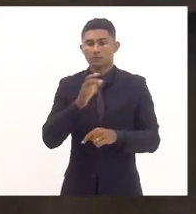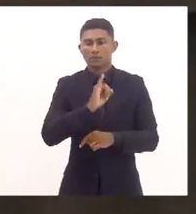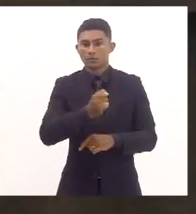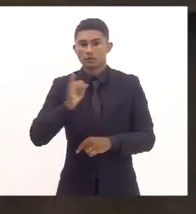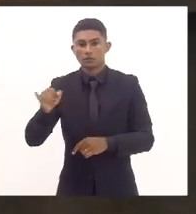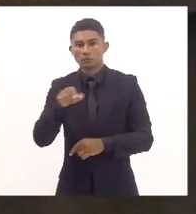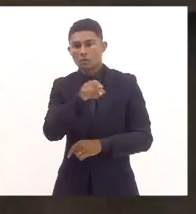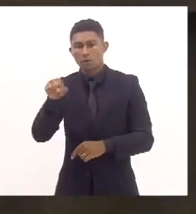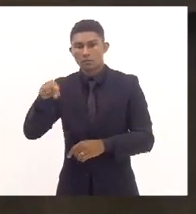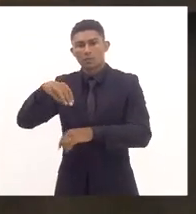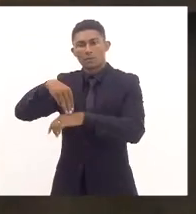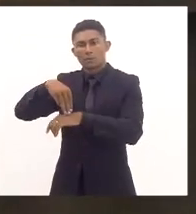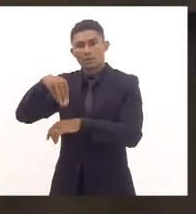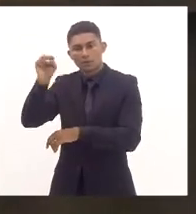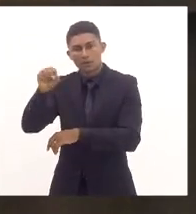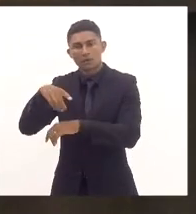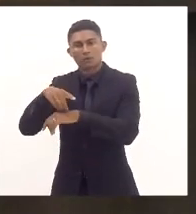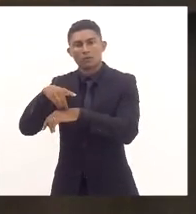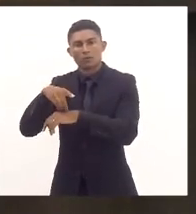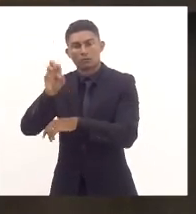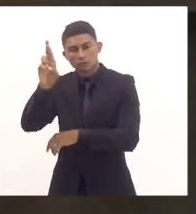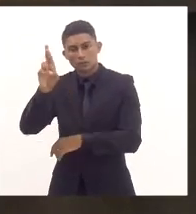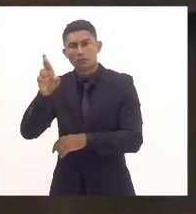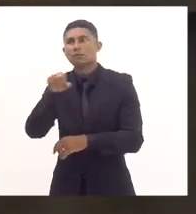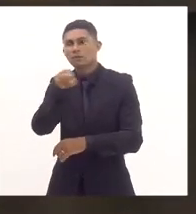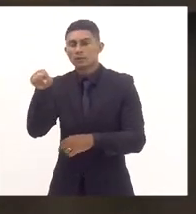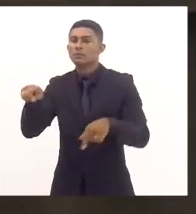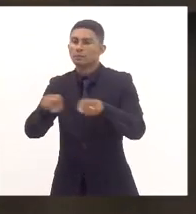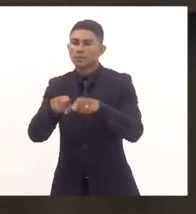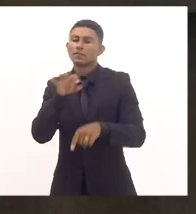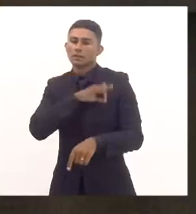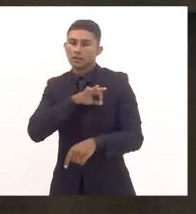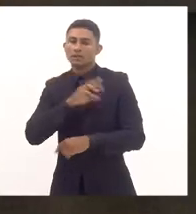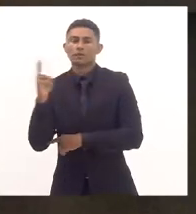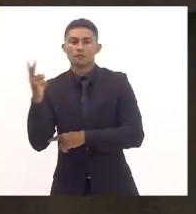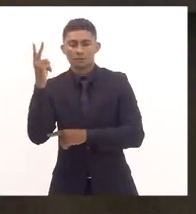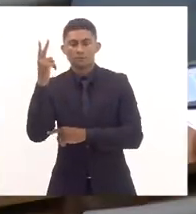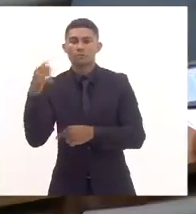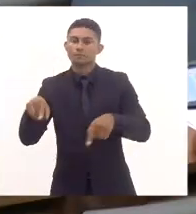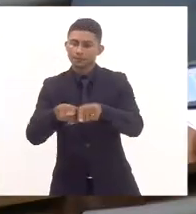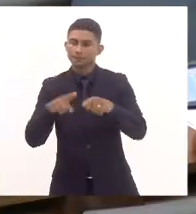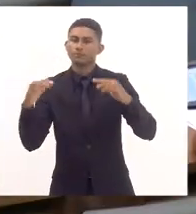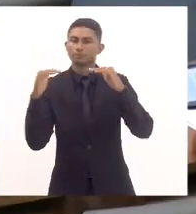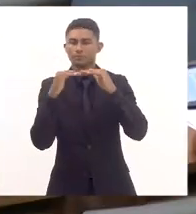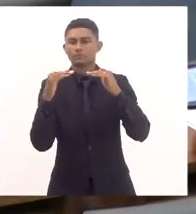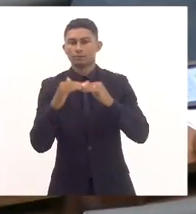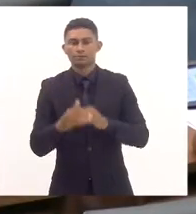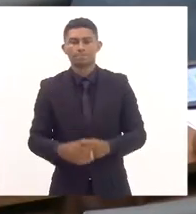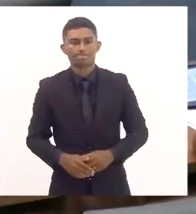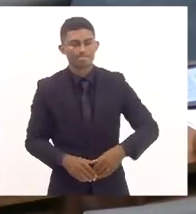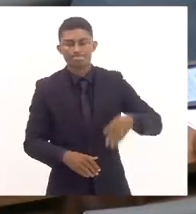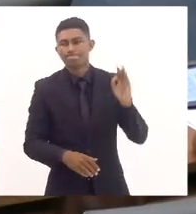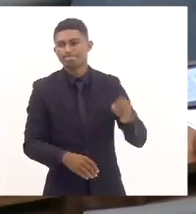que façam mestrado que faça o doutorado sejam remunerados e valorizados é